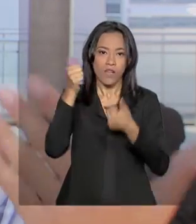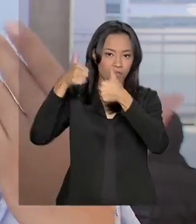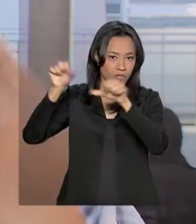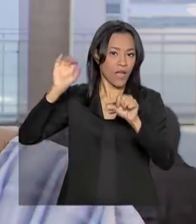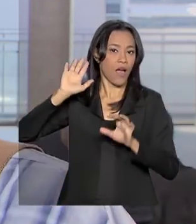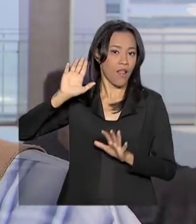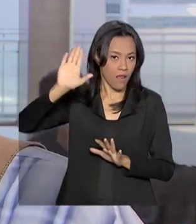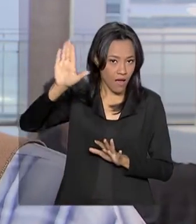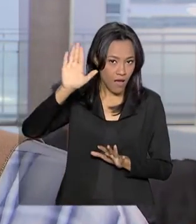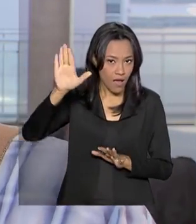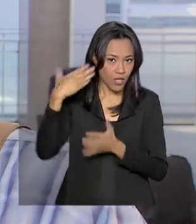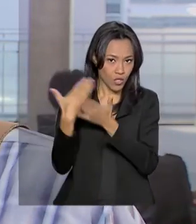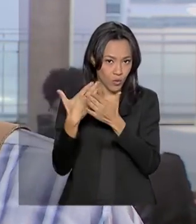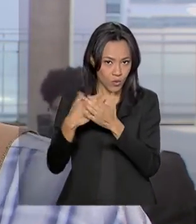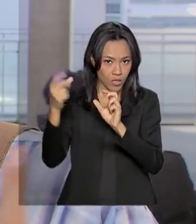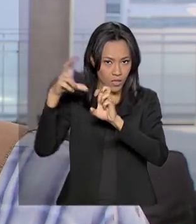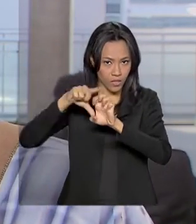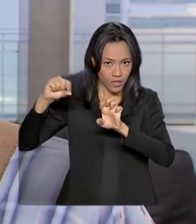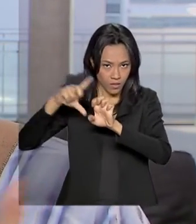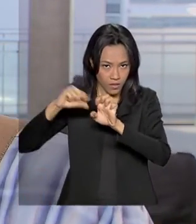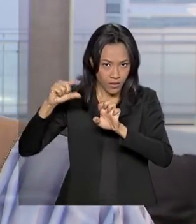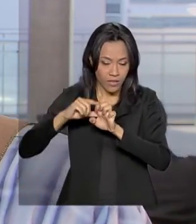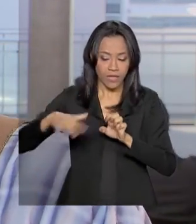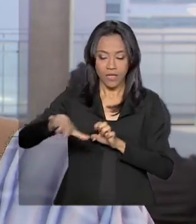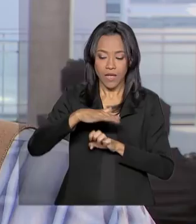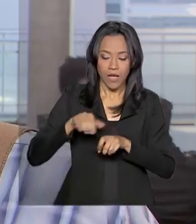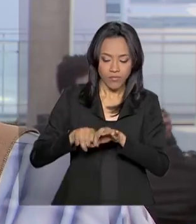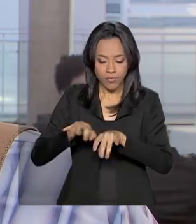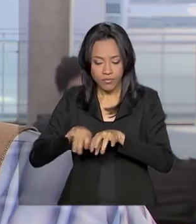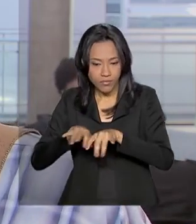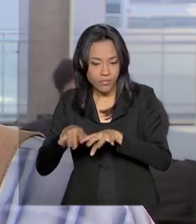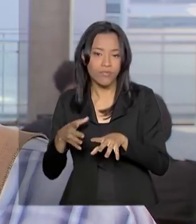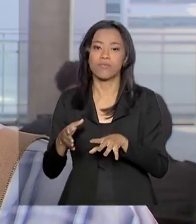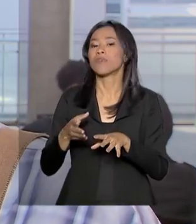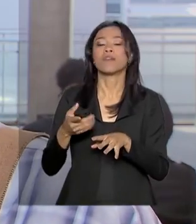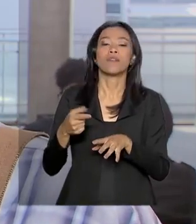estudando empreendedorismo e mídias digitais que a minha área que faz publicidade né também feliz